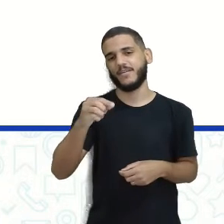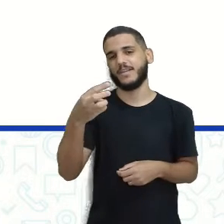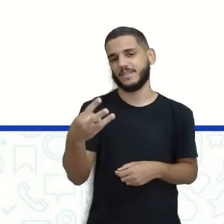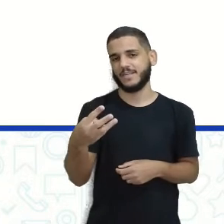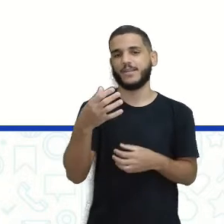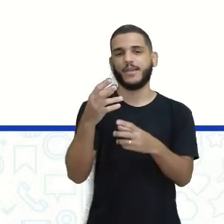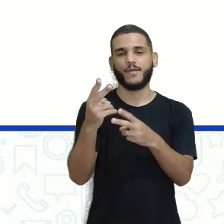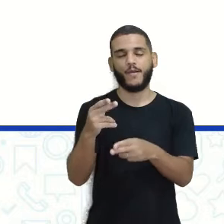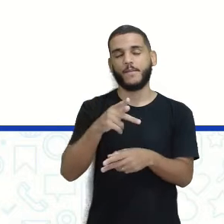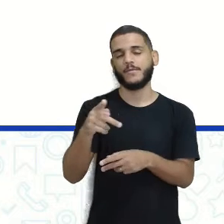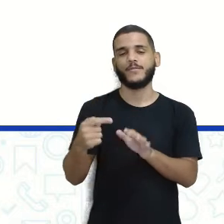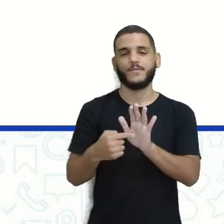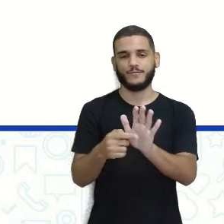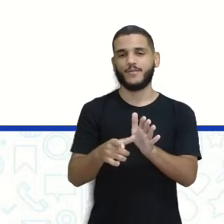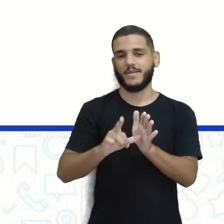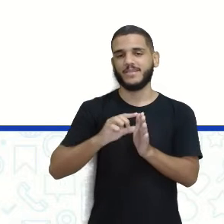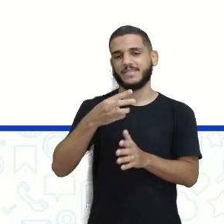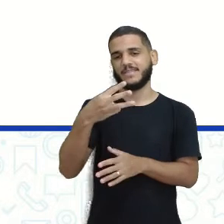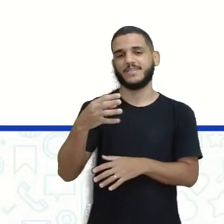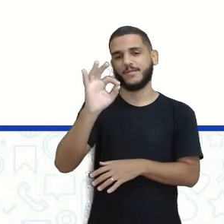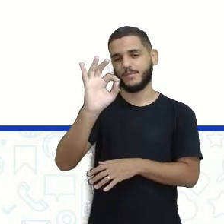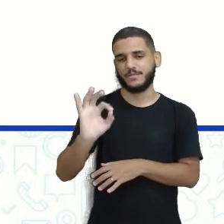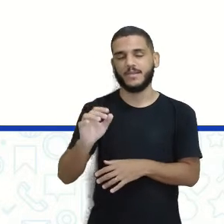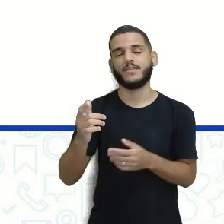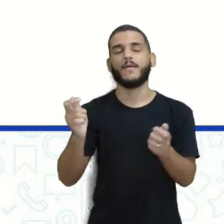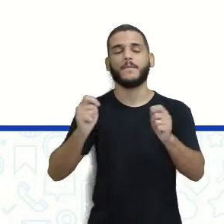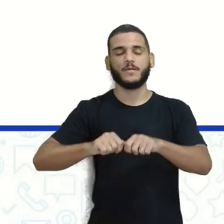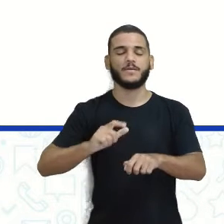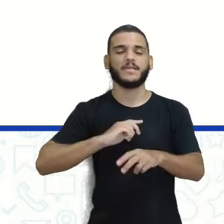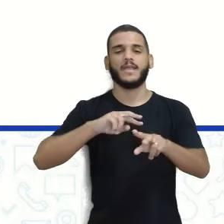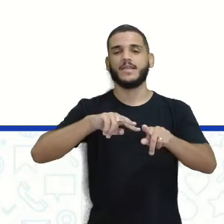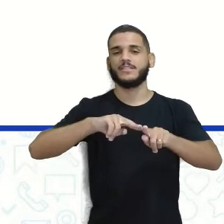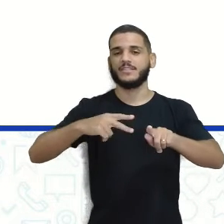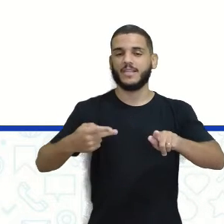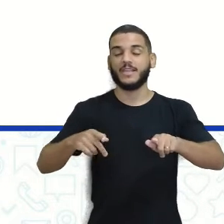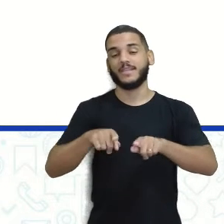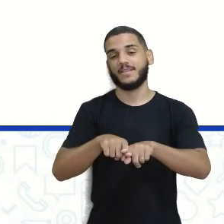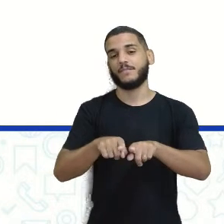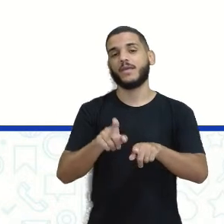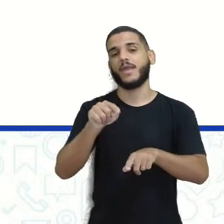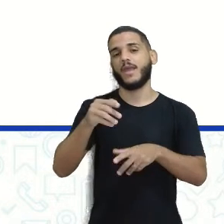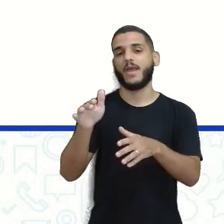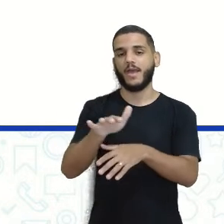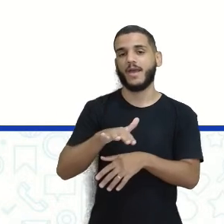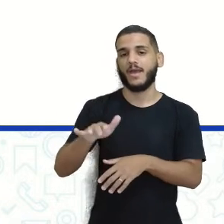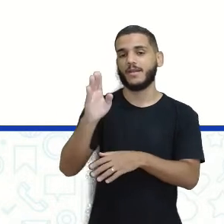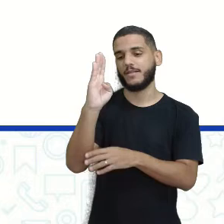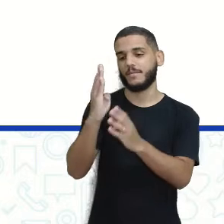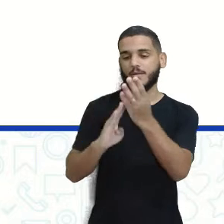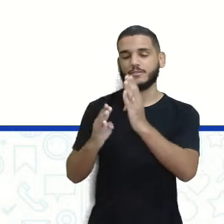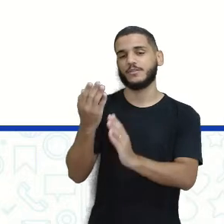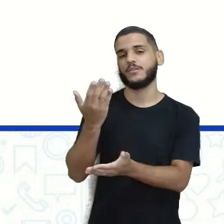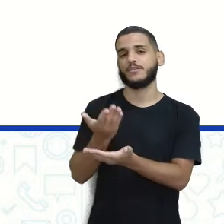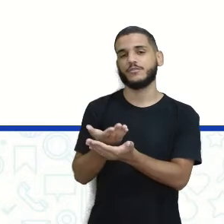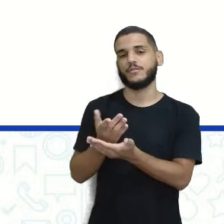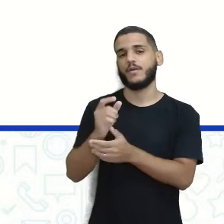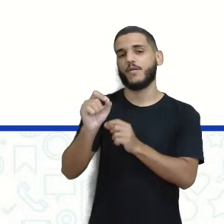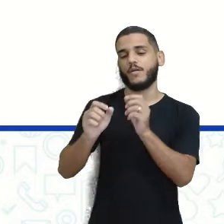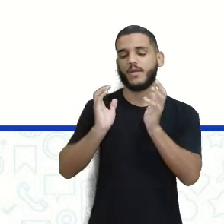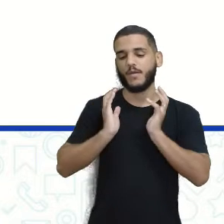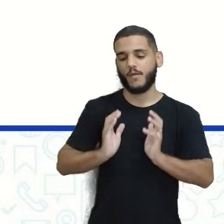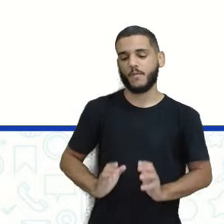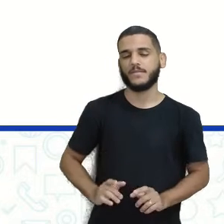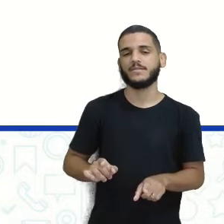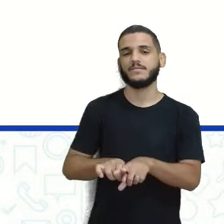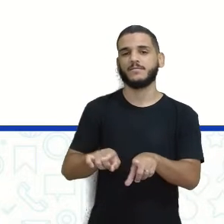para uma situação concreta dentro de genética. Genética é o quê? É aquela parte da biologia que vai estudar o quê? O comportamento,